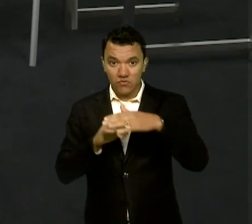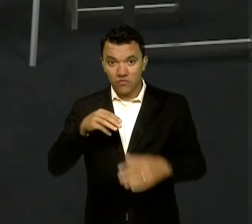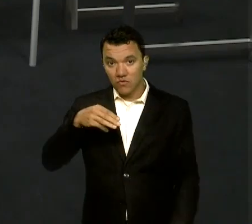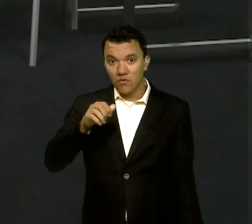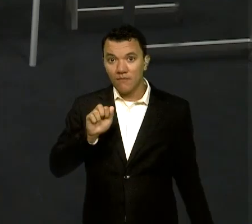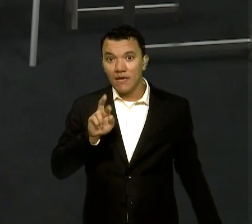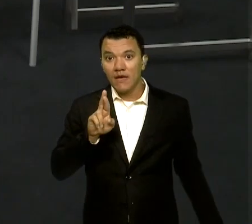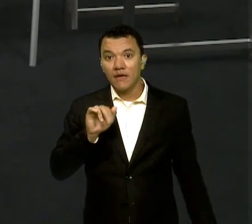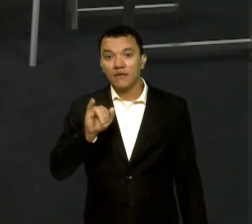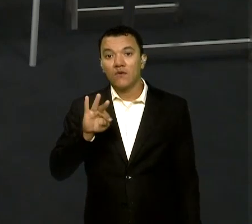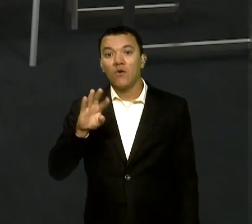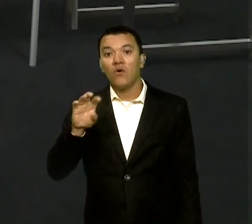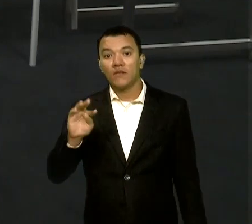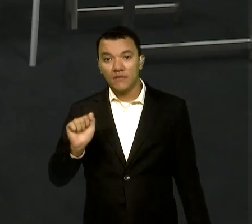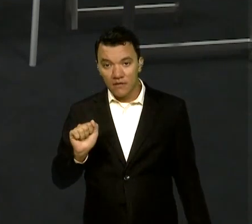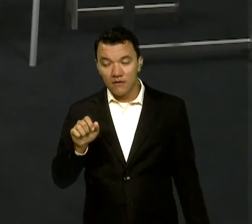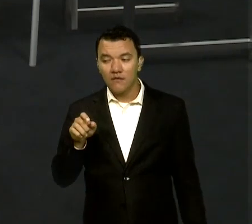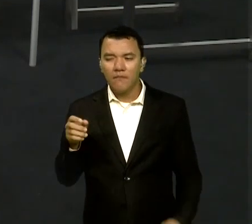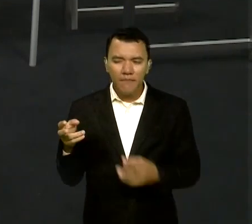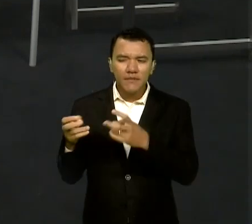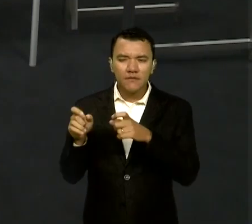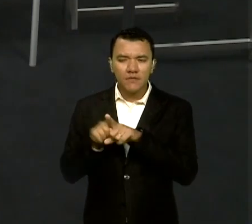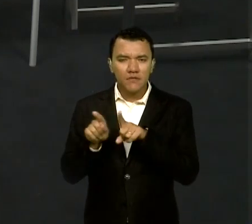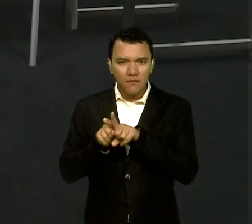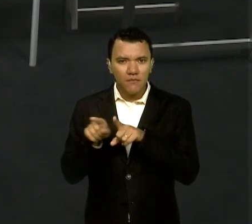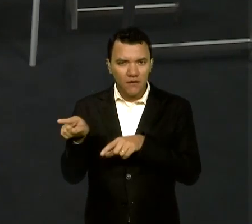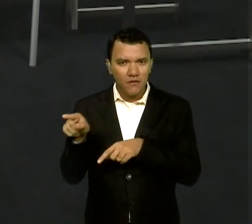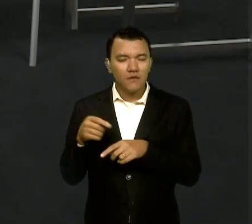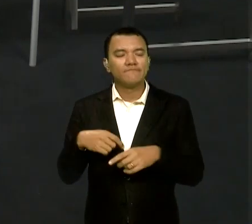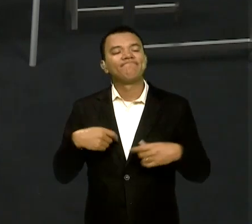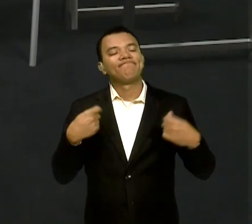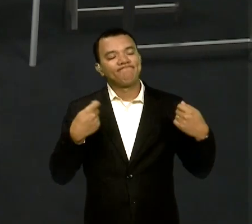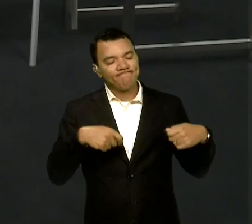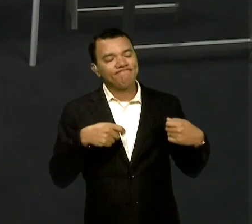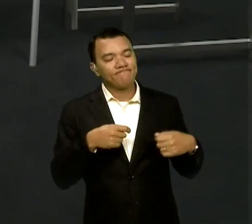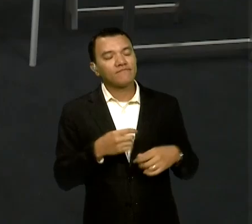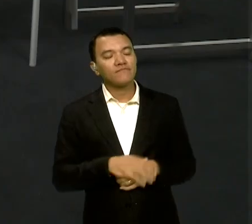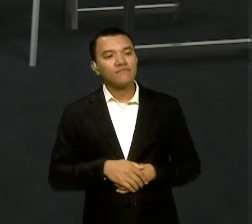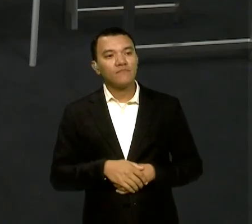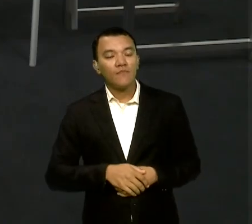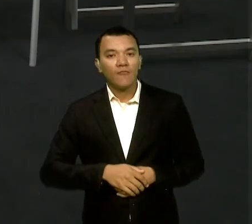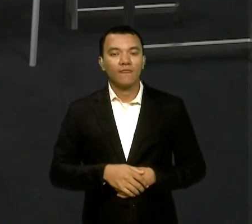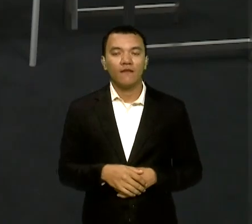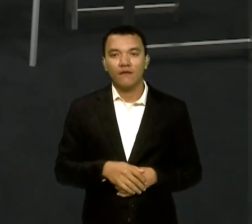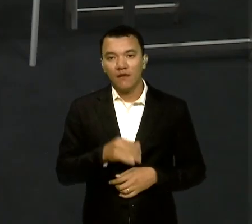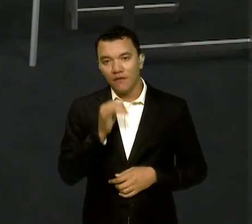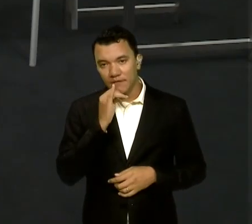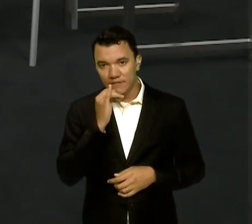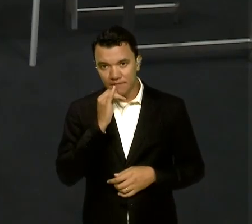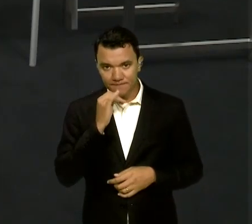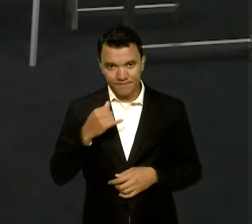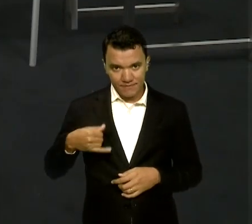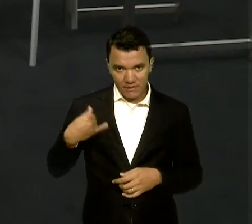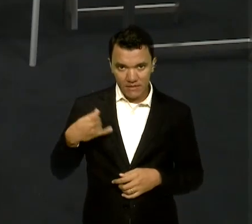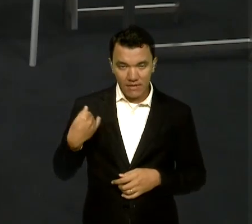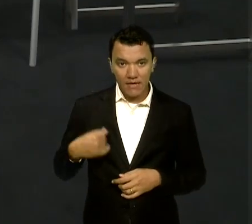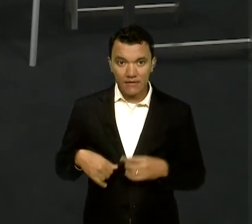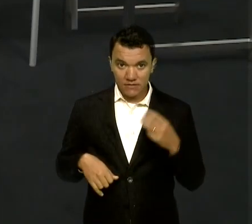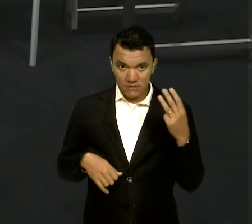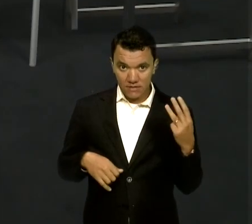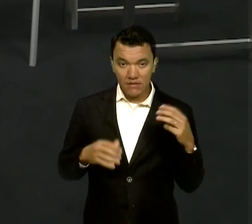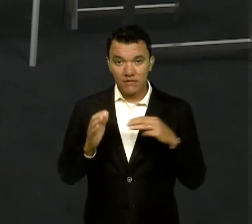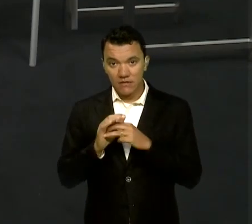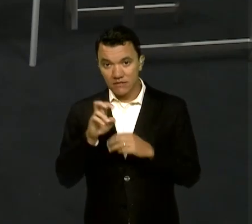uhum. era essa também? Vocês percebiam que a sim, comunidade sim, precisava desse apoio? Justamente na faixa etária dos 3 anos aos 5 anos de